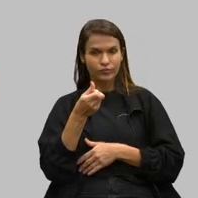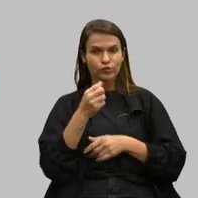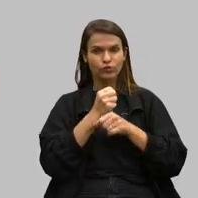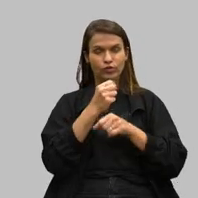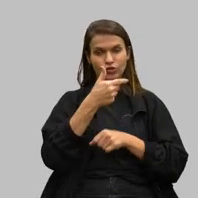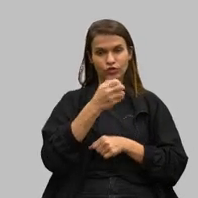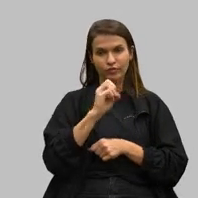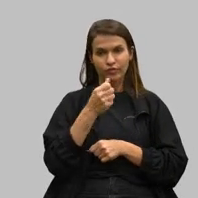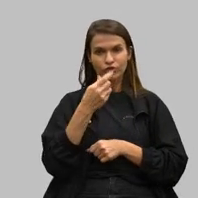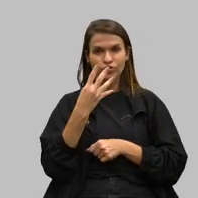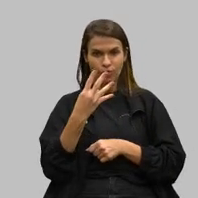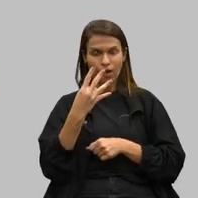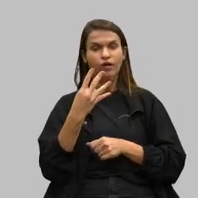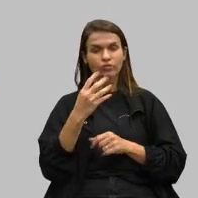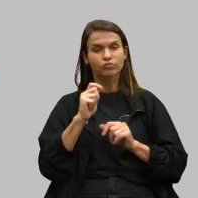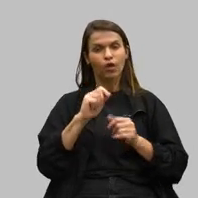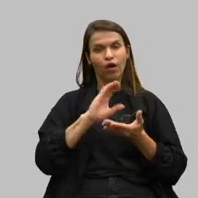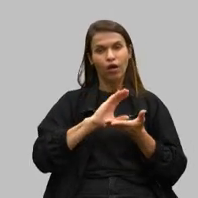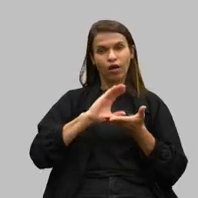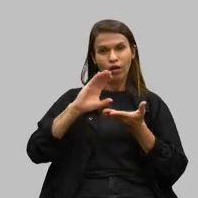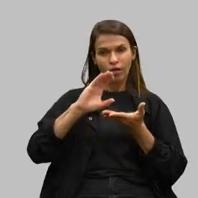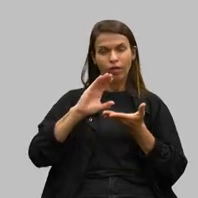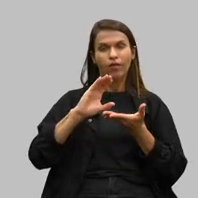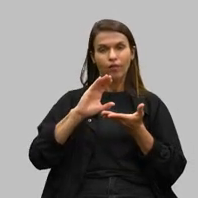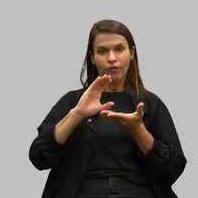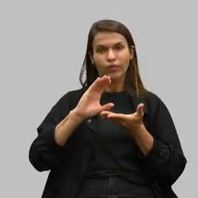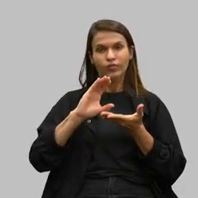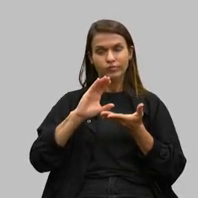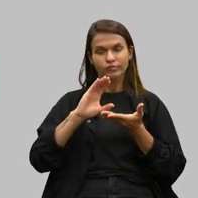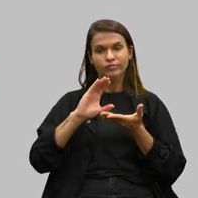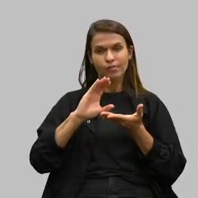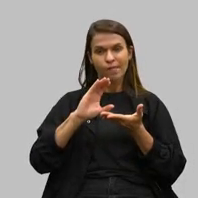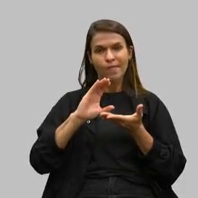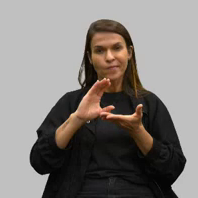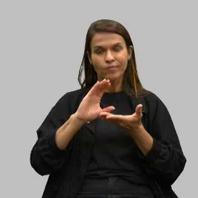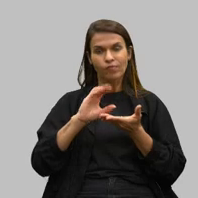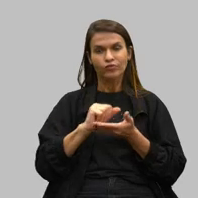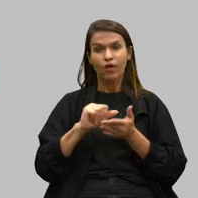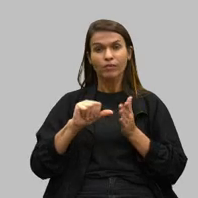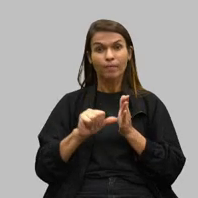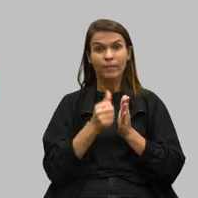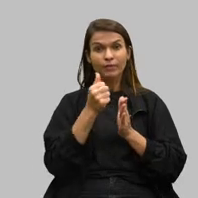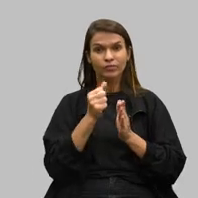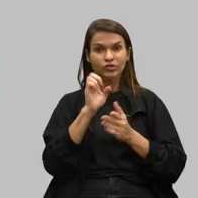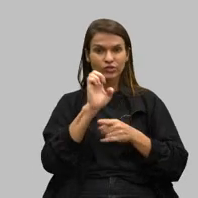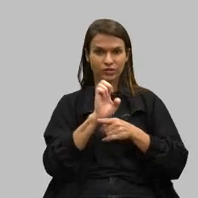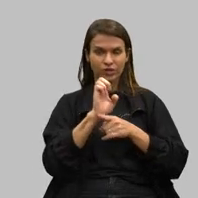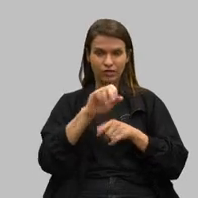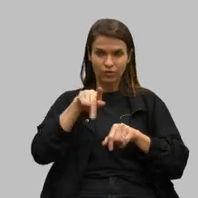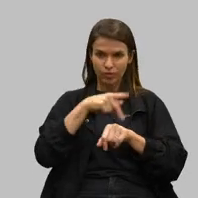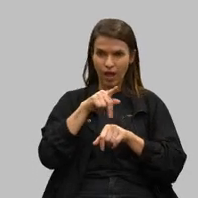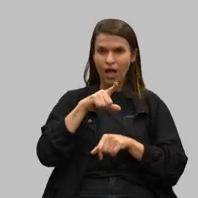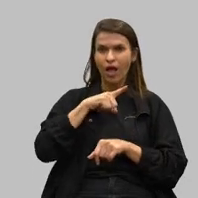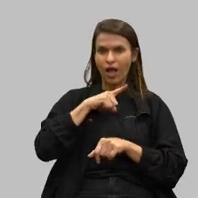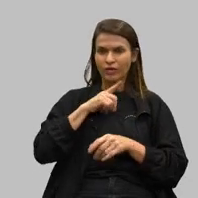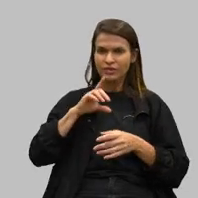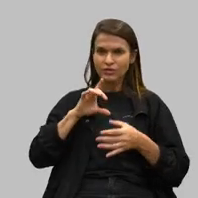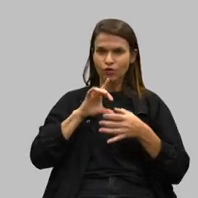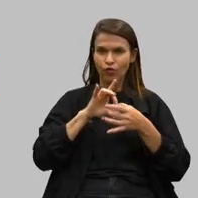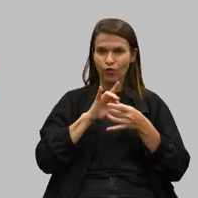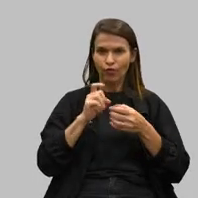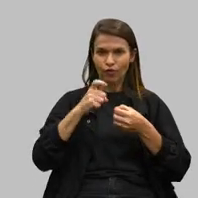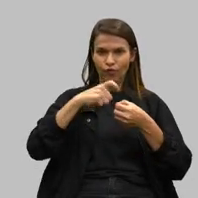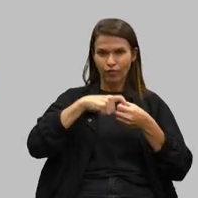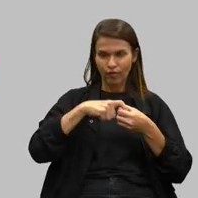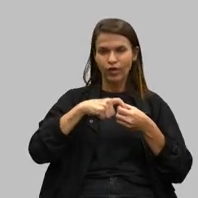permite a gente enviar recursos para o COSEMES. Vai ser, se Deus quiser, o primeiro Estado do país a ter esse convênio, através